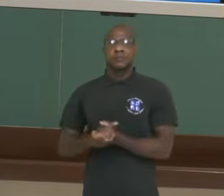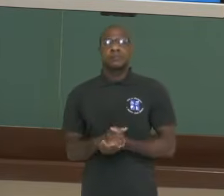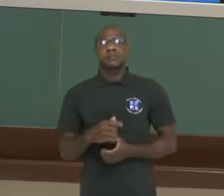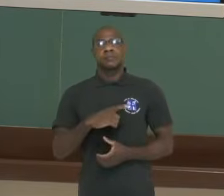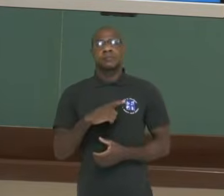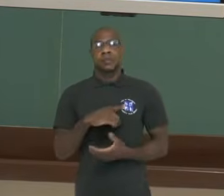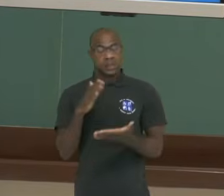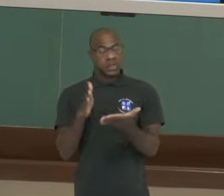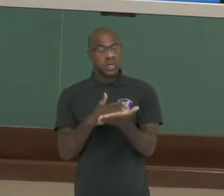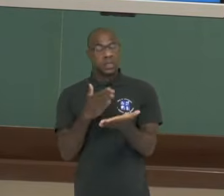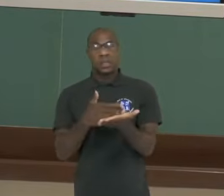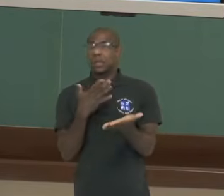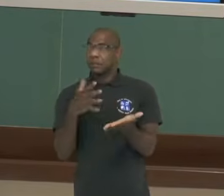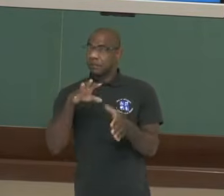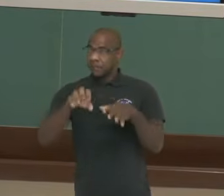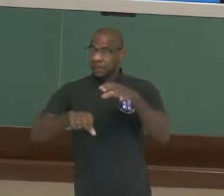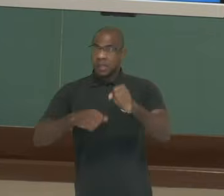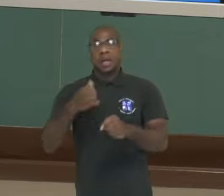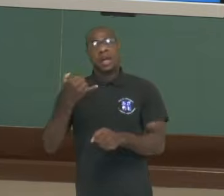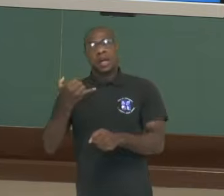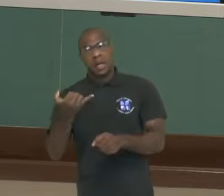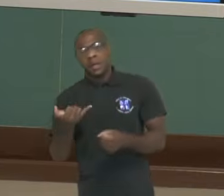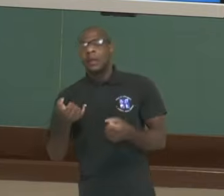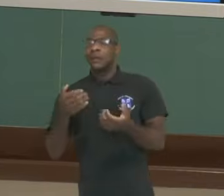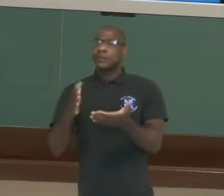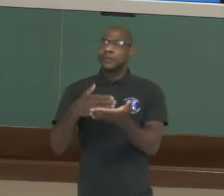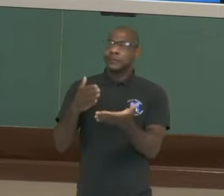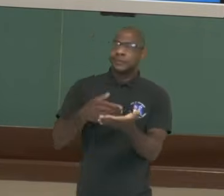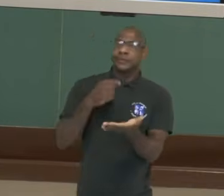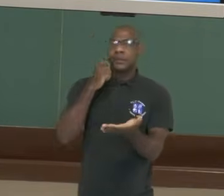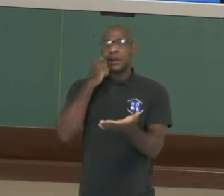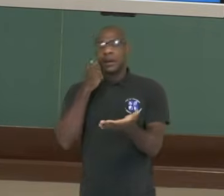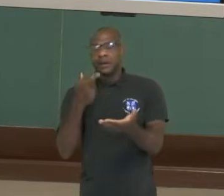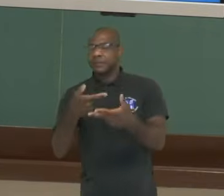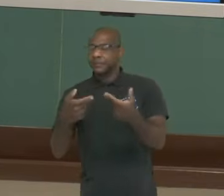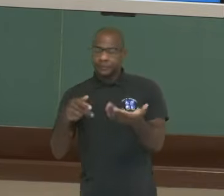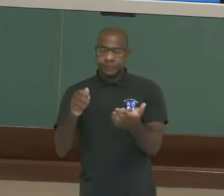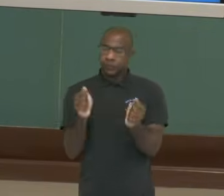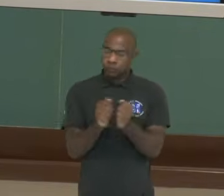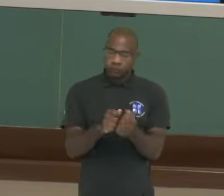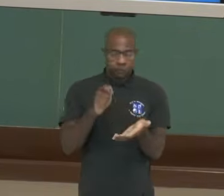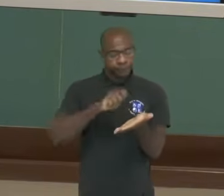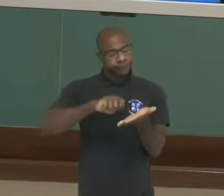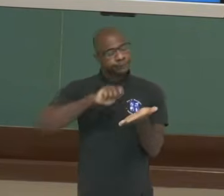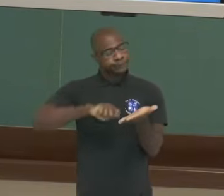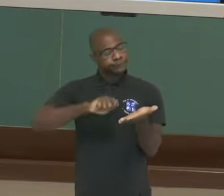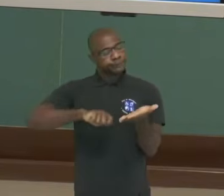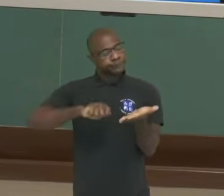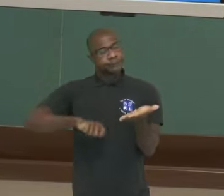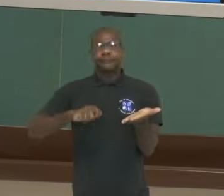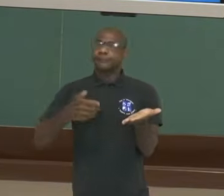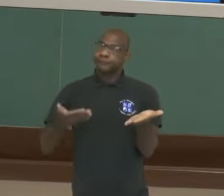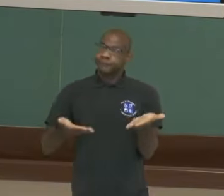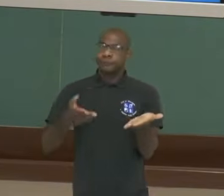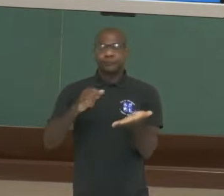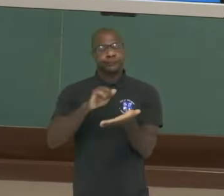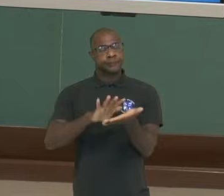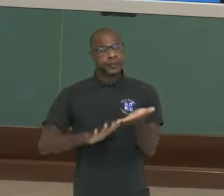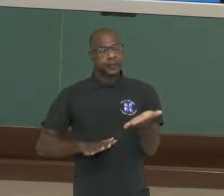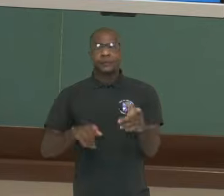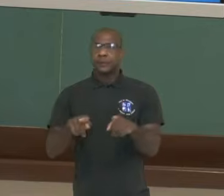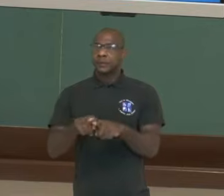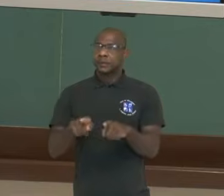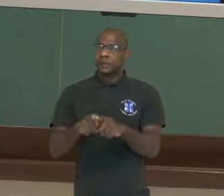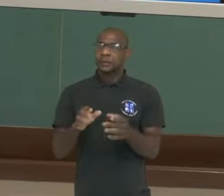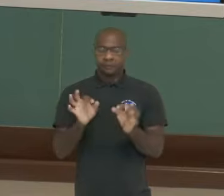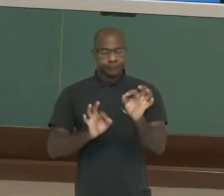teu caderno. Isso mesmo, é importante que você tenha o teu caderno aí em mãos para você fazer as anotações, né? As atividades, manter